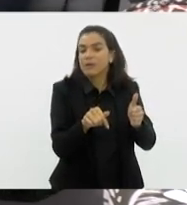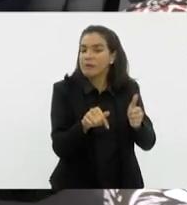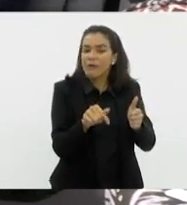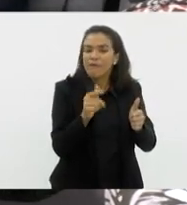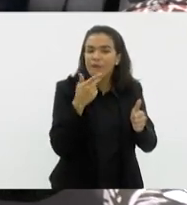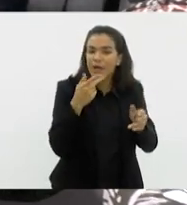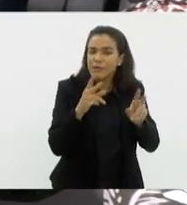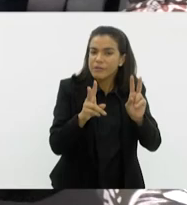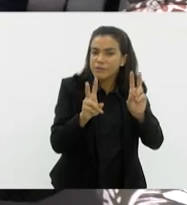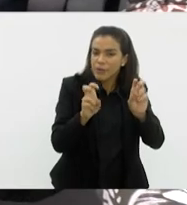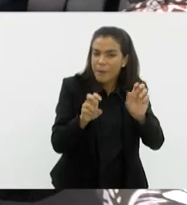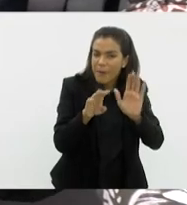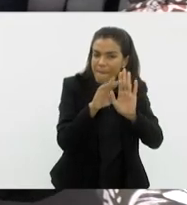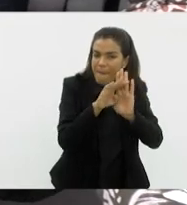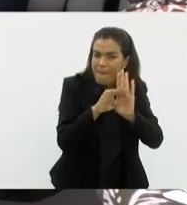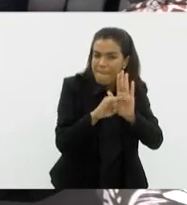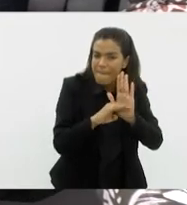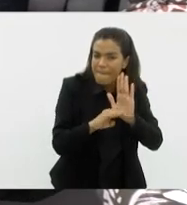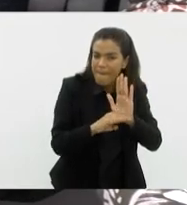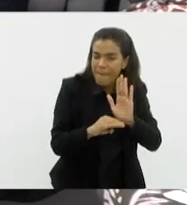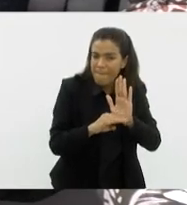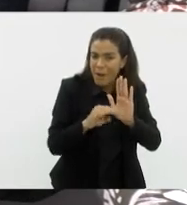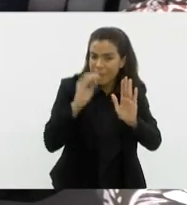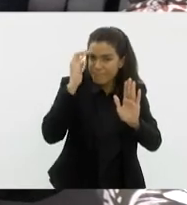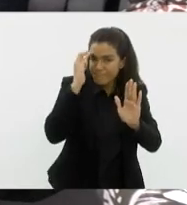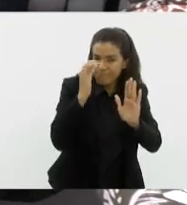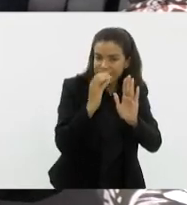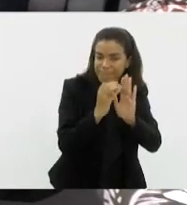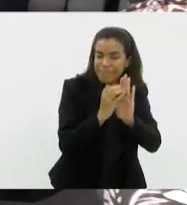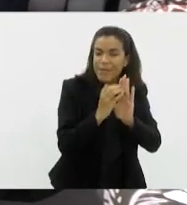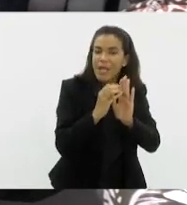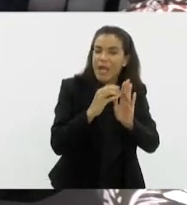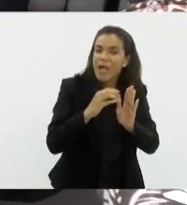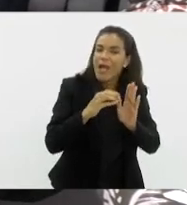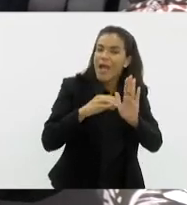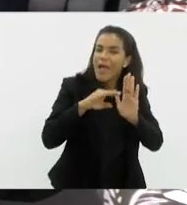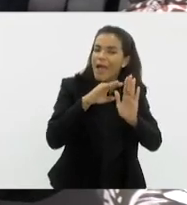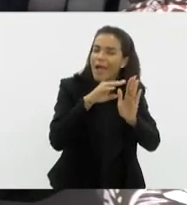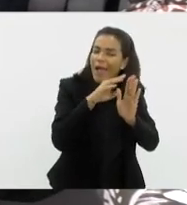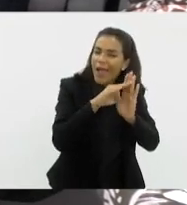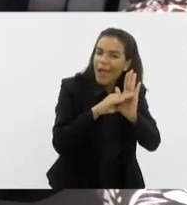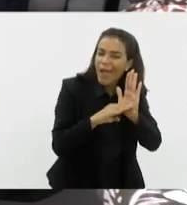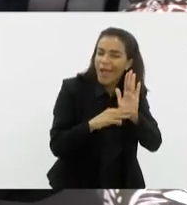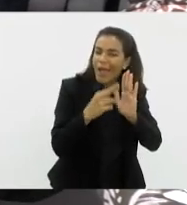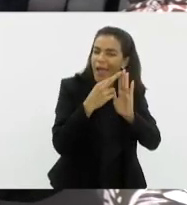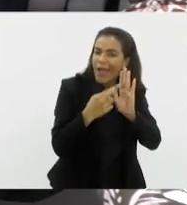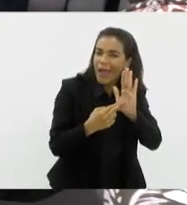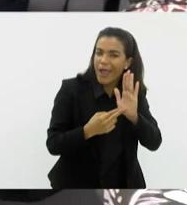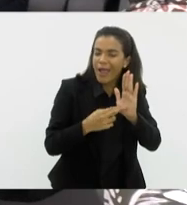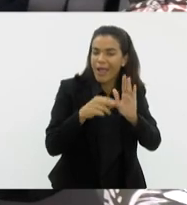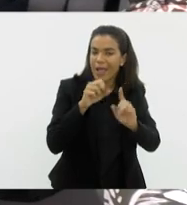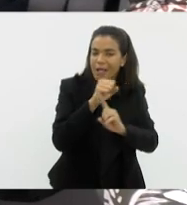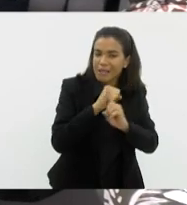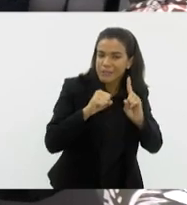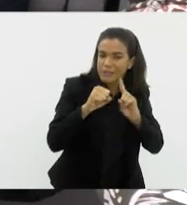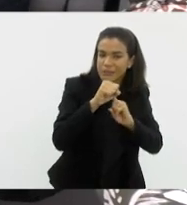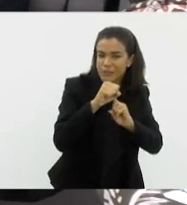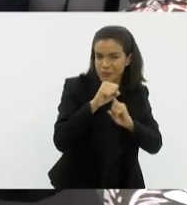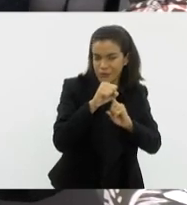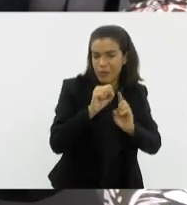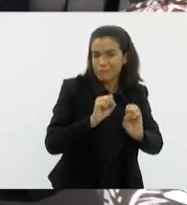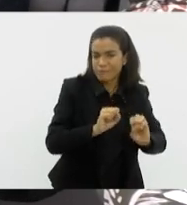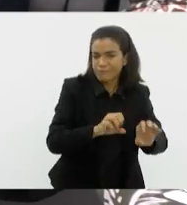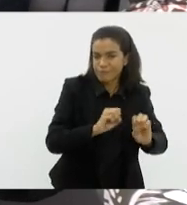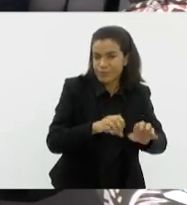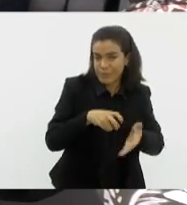trata, por exemplo, do cumprimento das medidas socioeducativas. Então, eu queria trazer essa informação, não sei se Vossa Excelência